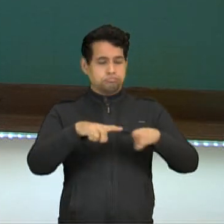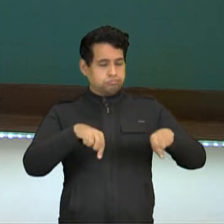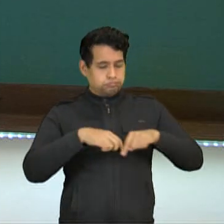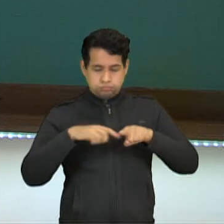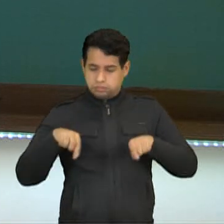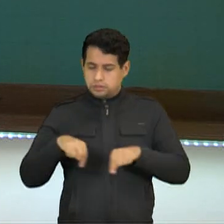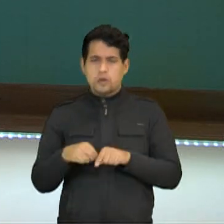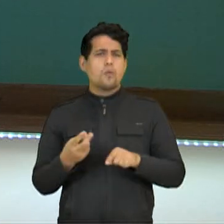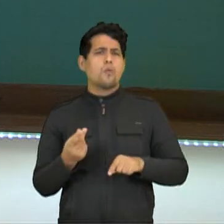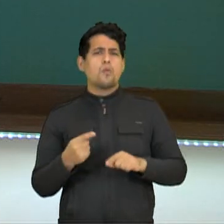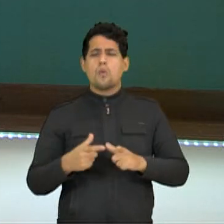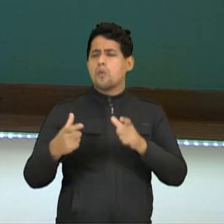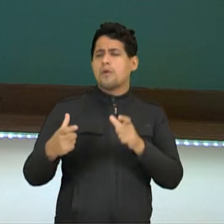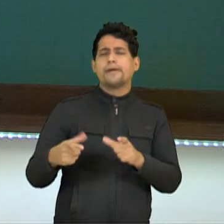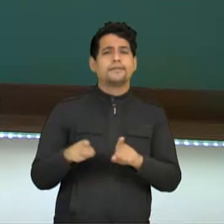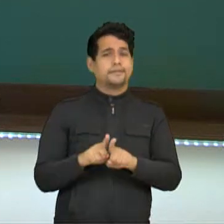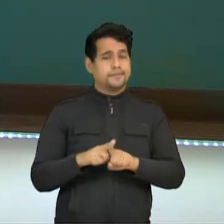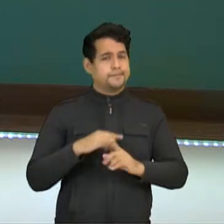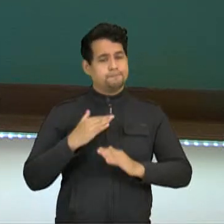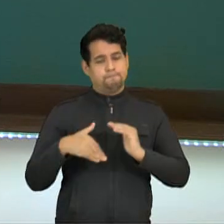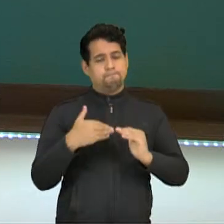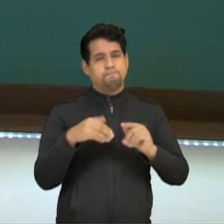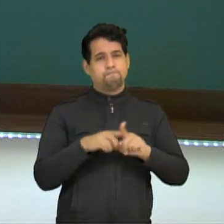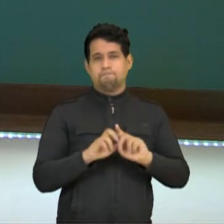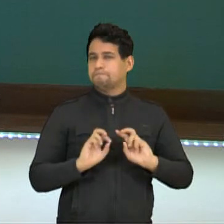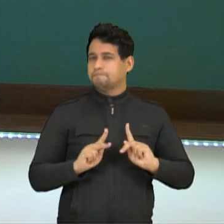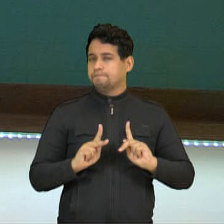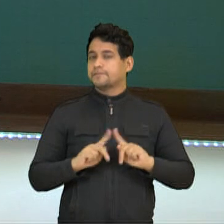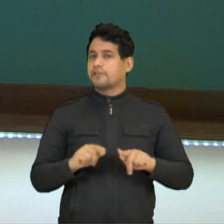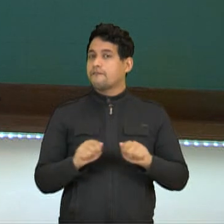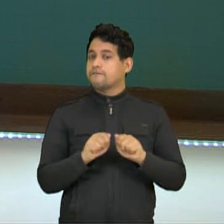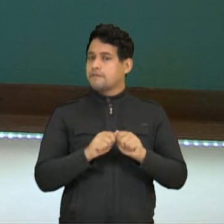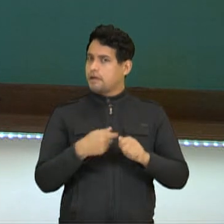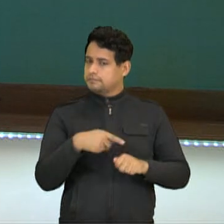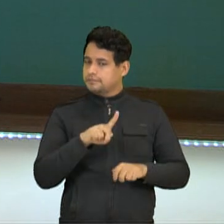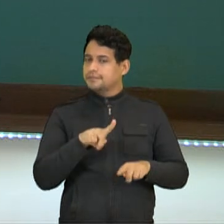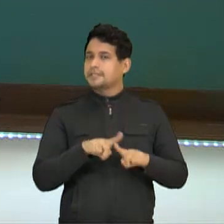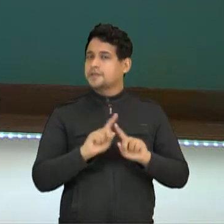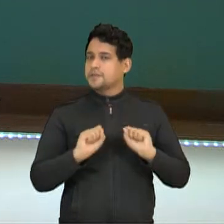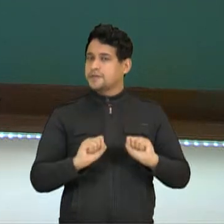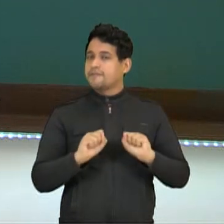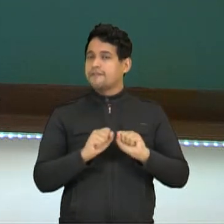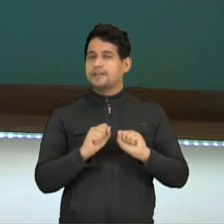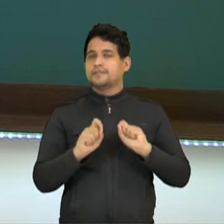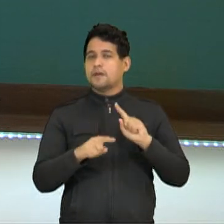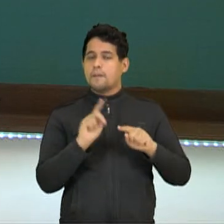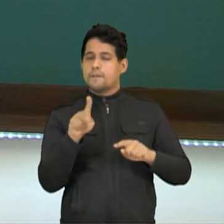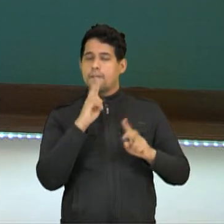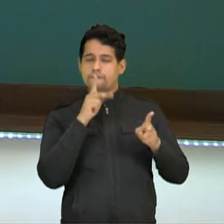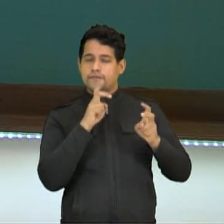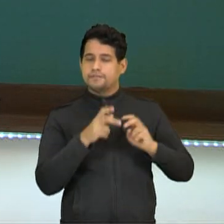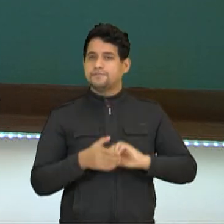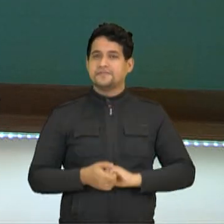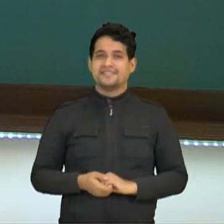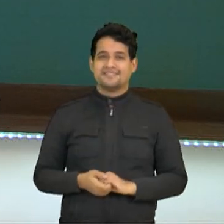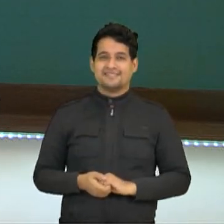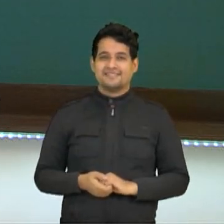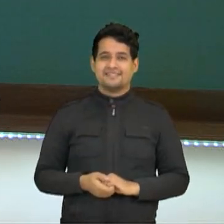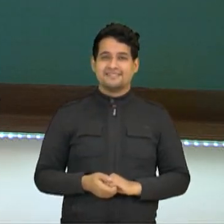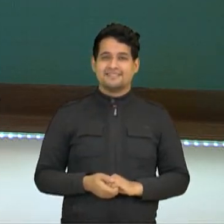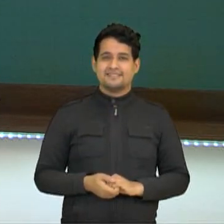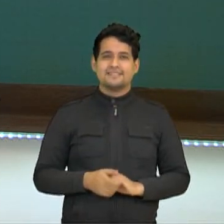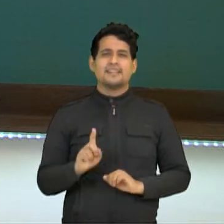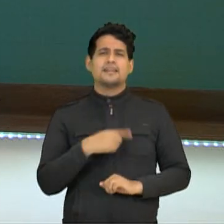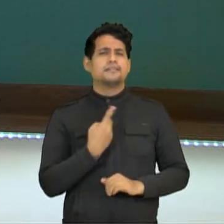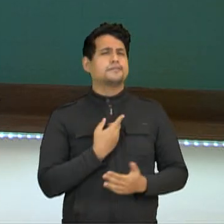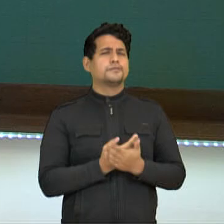preço, a localização e assim por diante. Tranquilo? Faz o mão na massa e posta lá para o pessoal ver. O